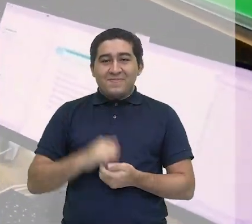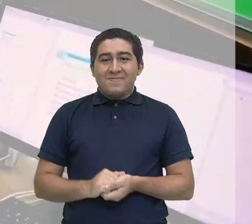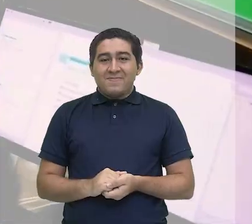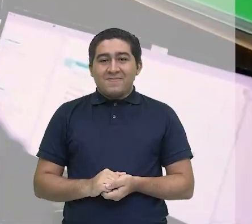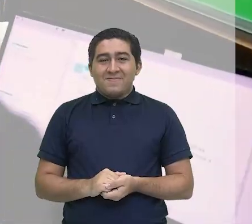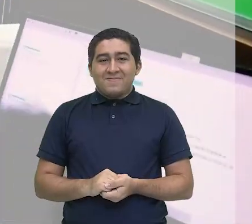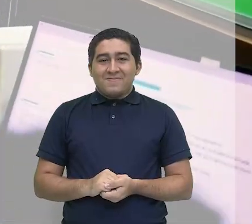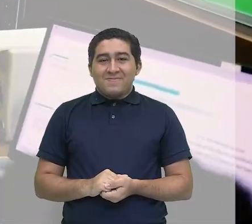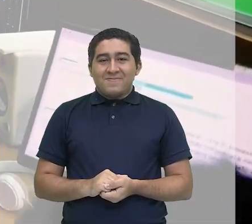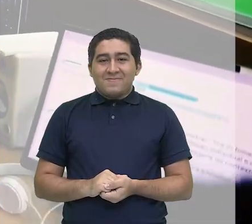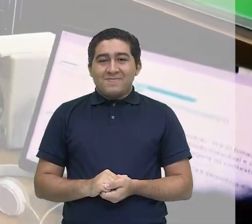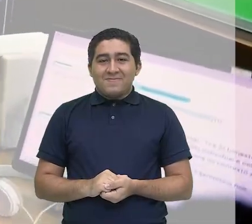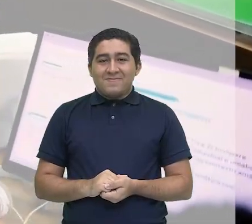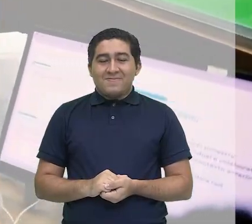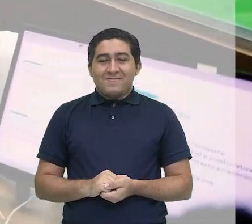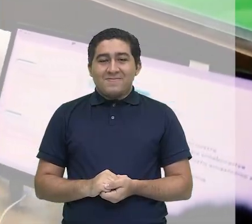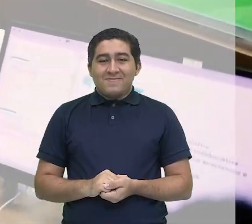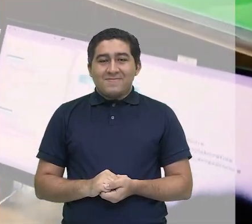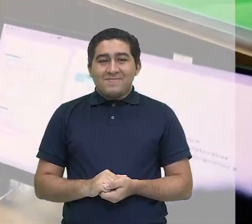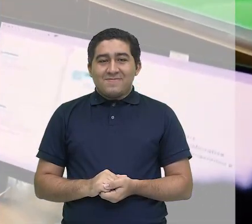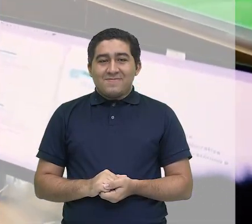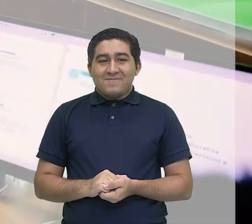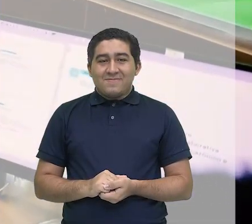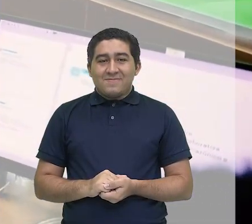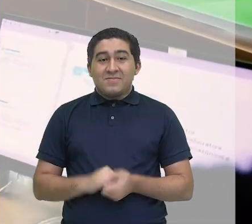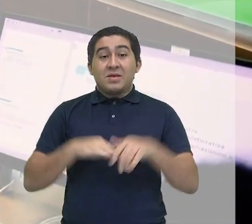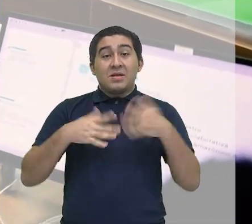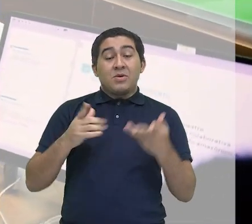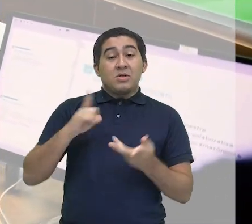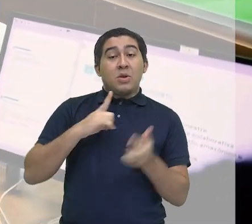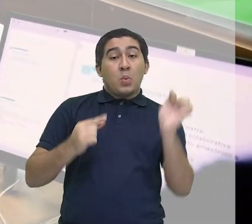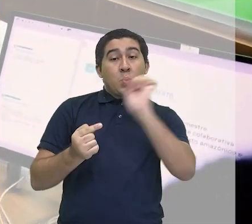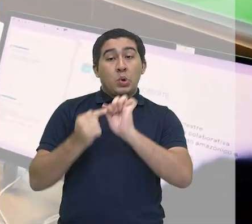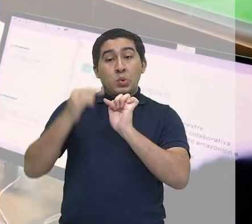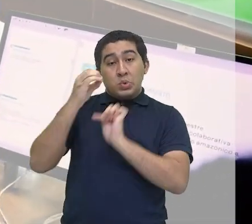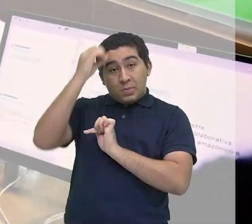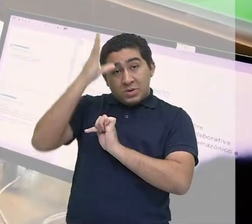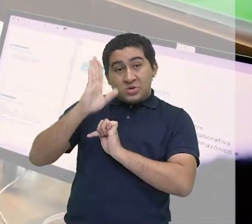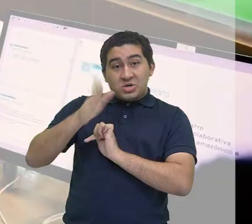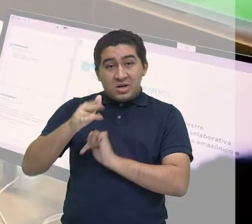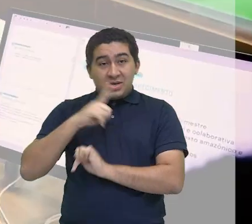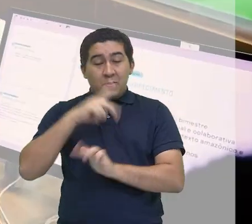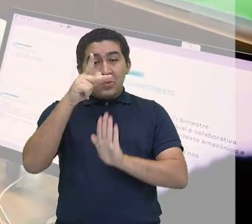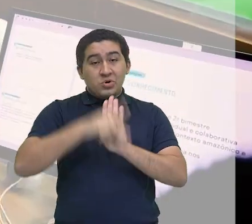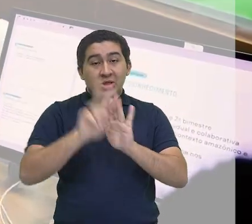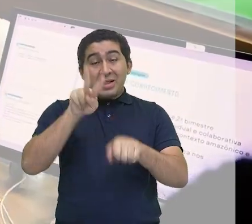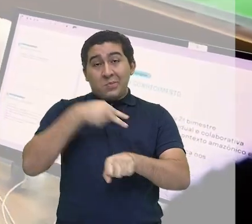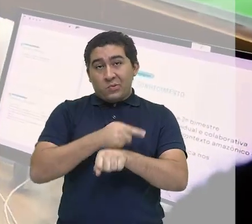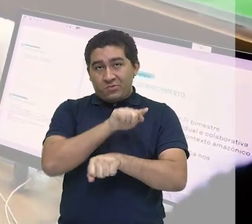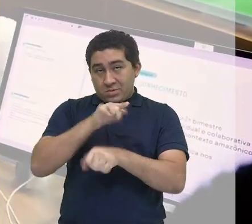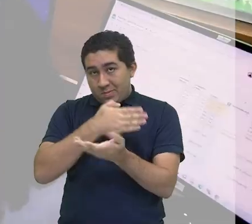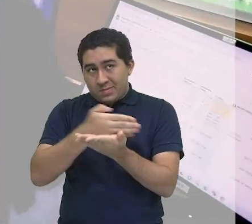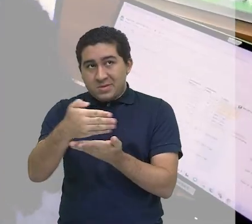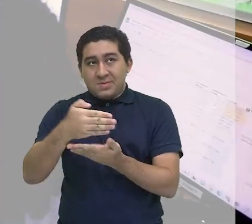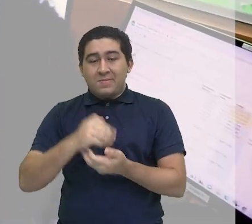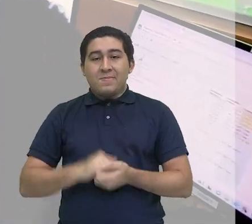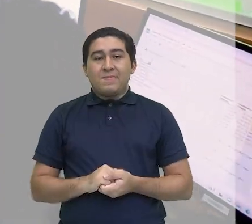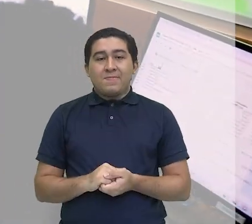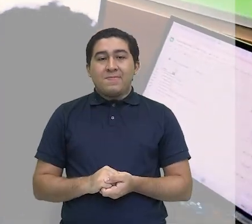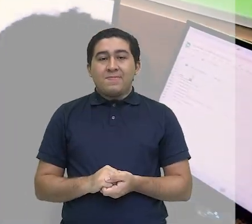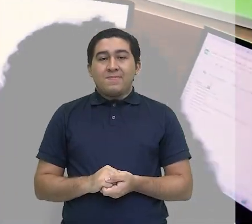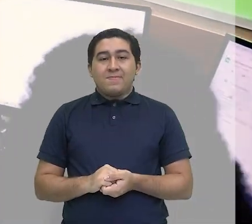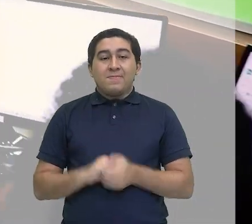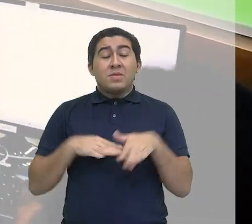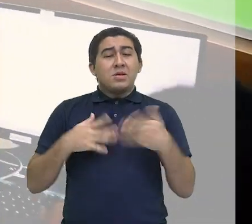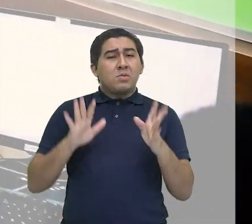tá. Eu vou ter que ler aqui o objeto do conhecimento, tá, professora? Aí depois já é contigo. Ok. Então,